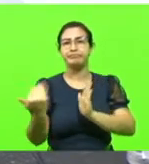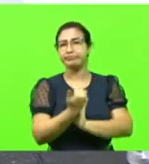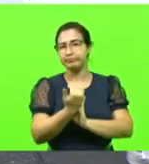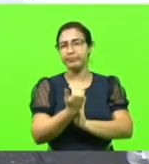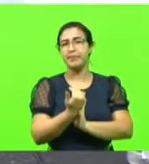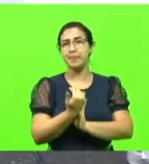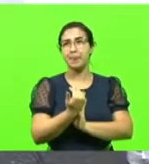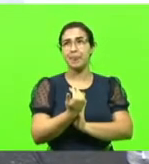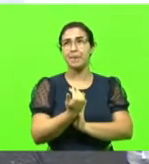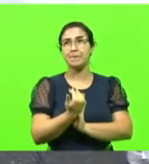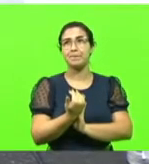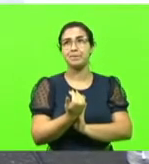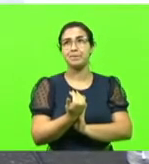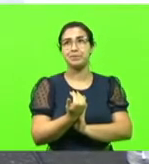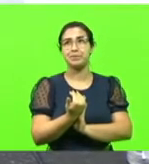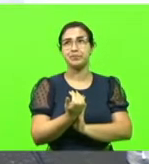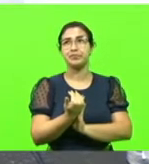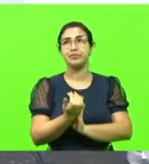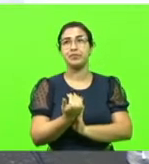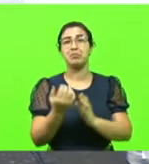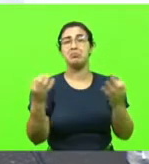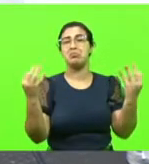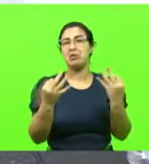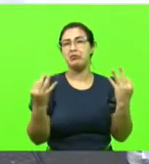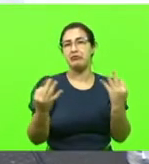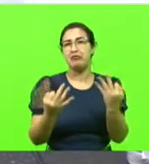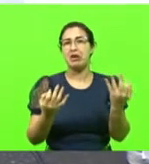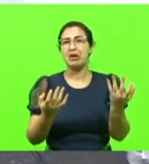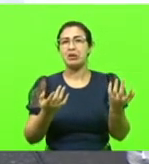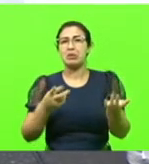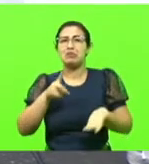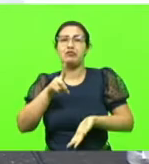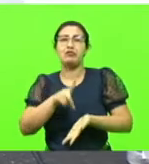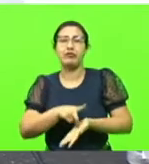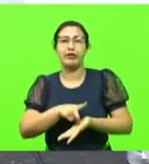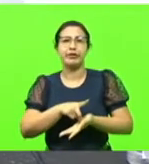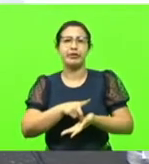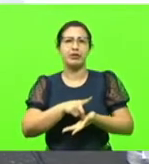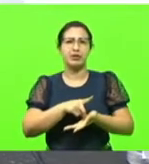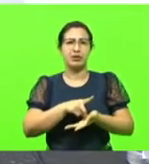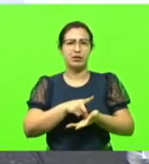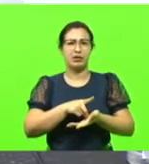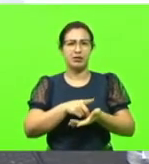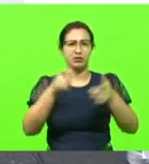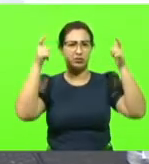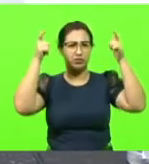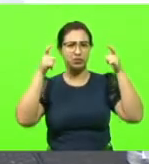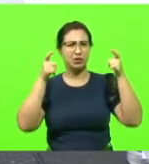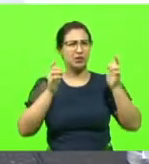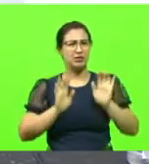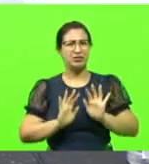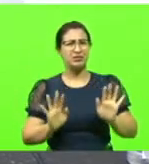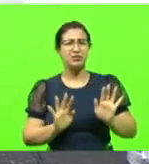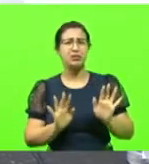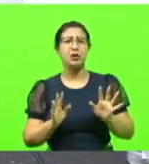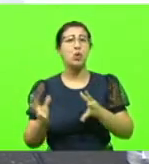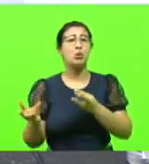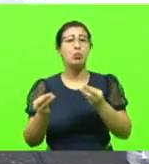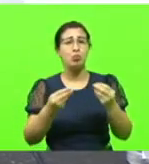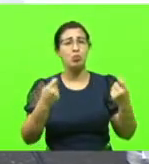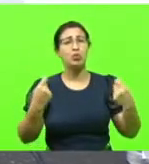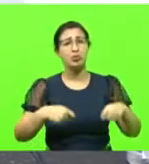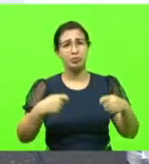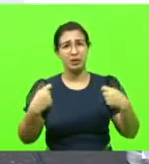que é, mais perfeitos, mais realistas do que o rei. Tem muita coisa que precisa ser feita, a questão